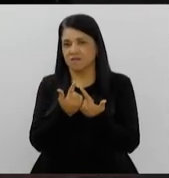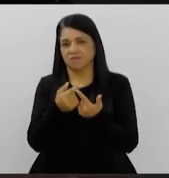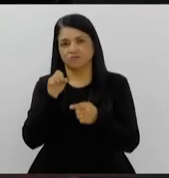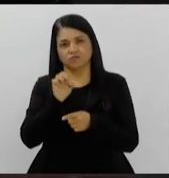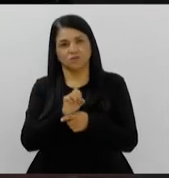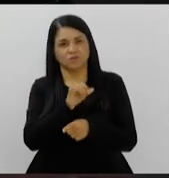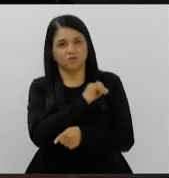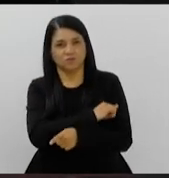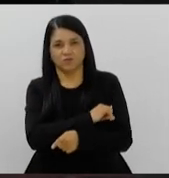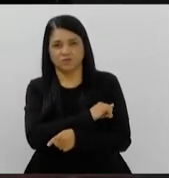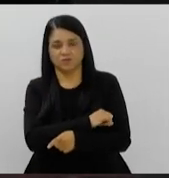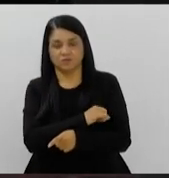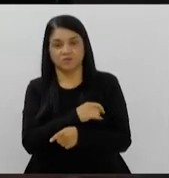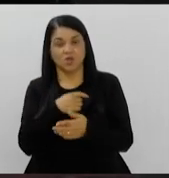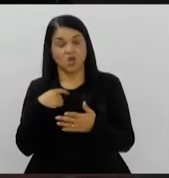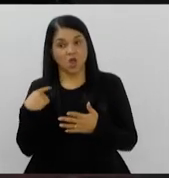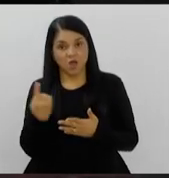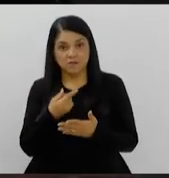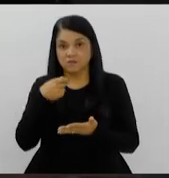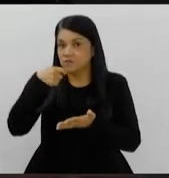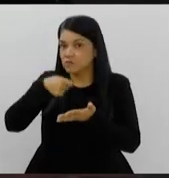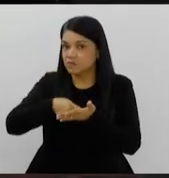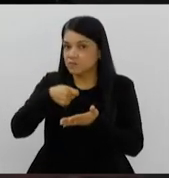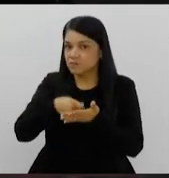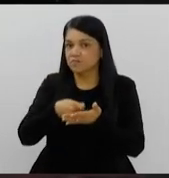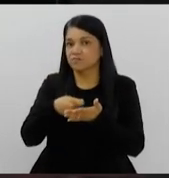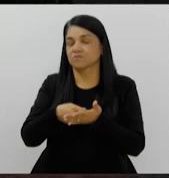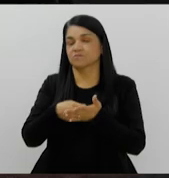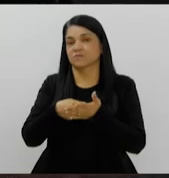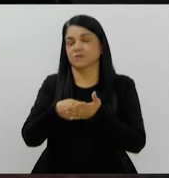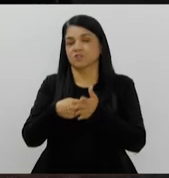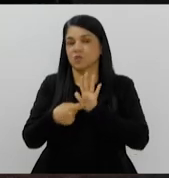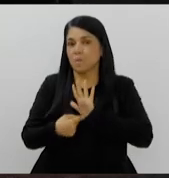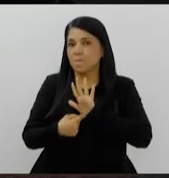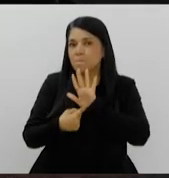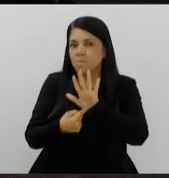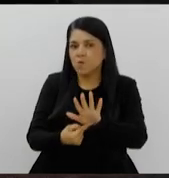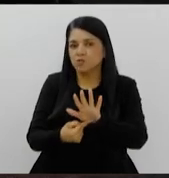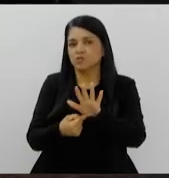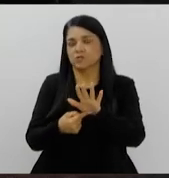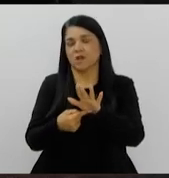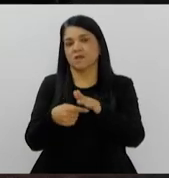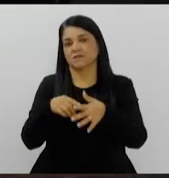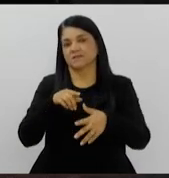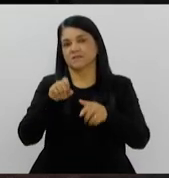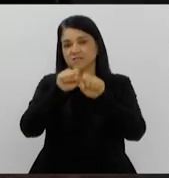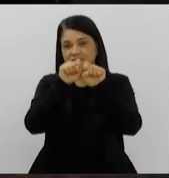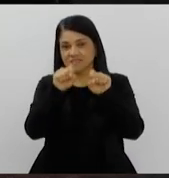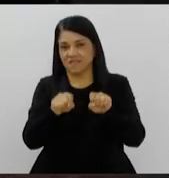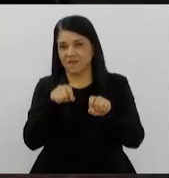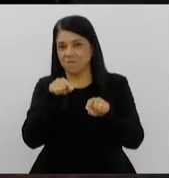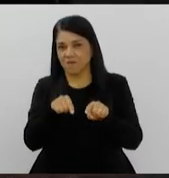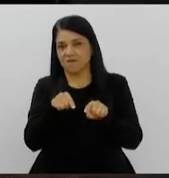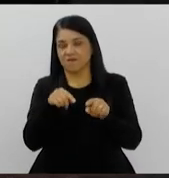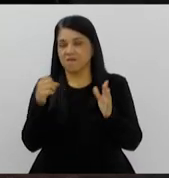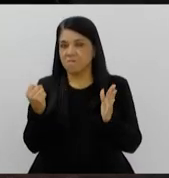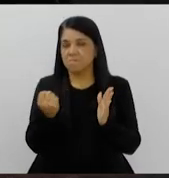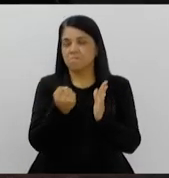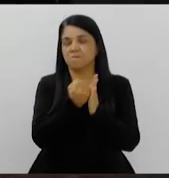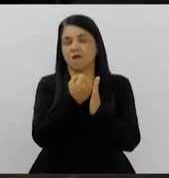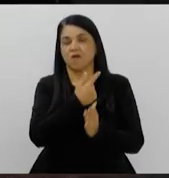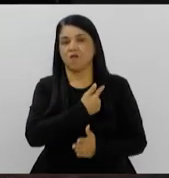Janeiro. Nós temos a obrigação de desmascarar mais esse esquema que marca o governo Cláudio